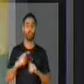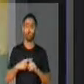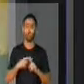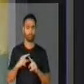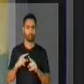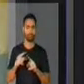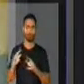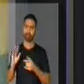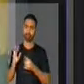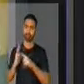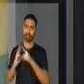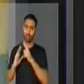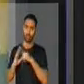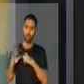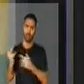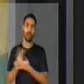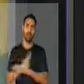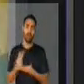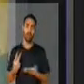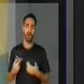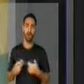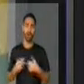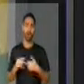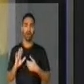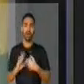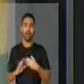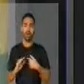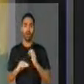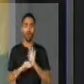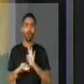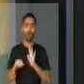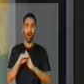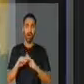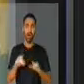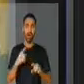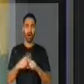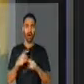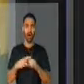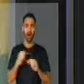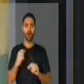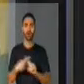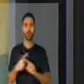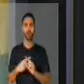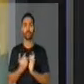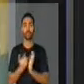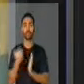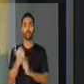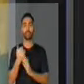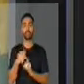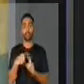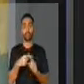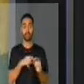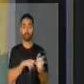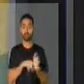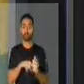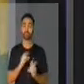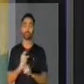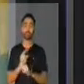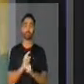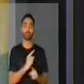diversos, porém, o crescimento decorreu também do aumento do número de